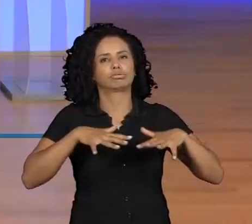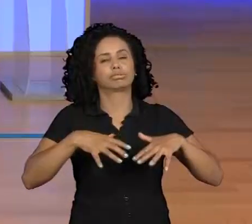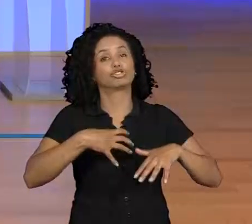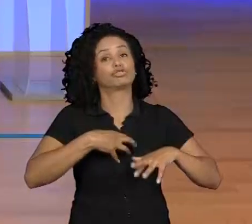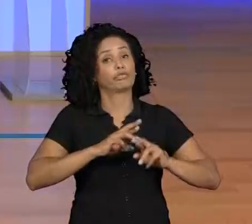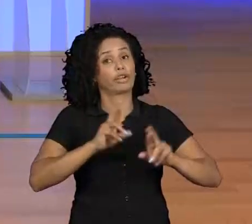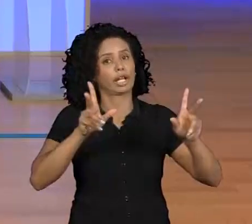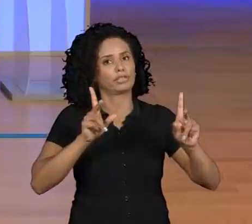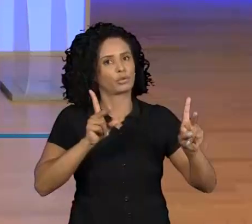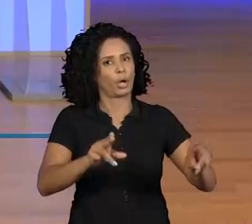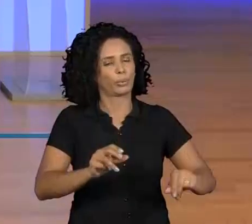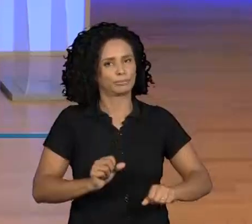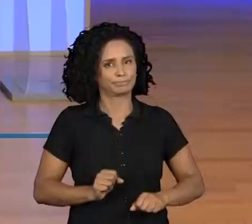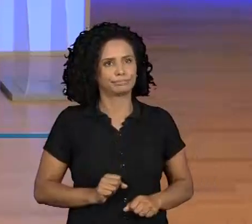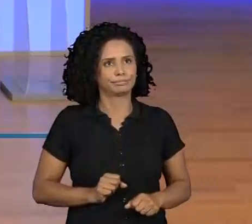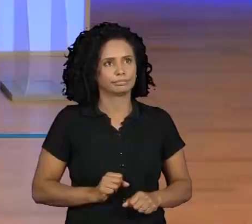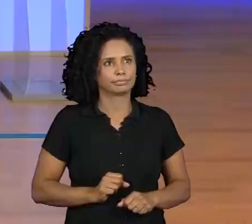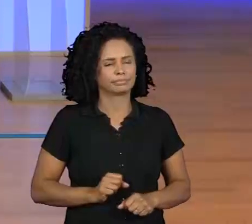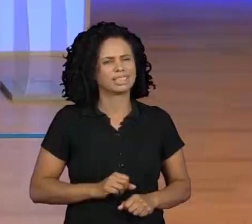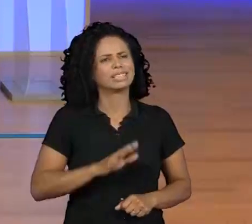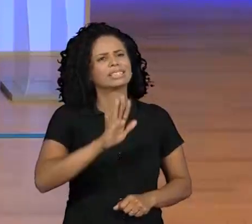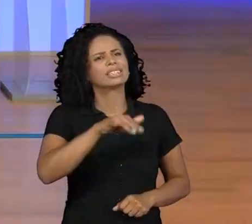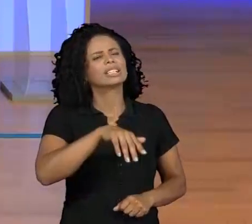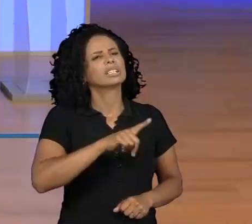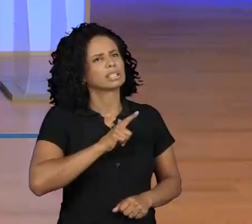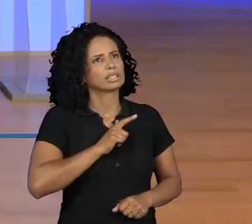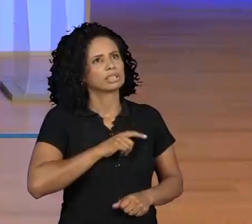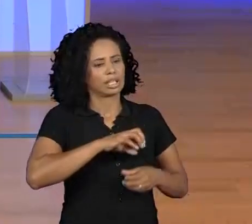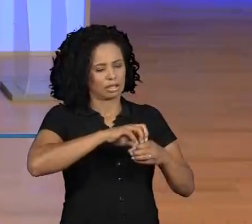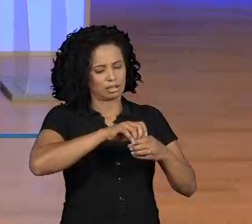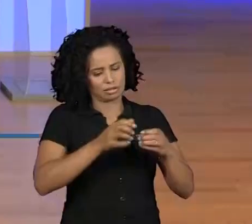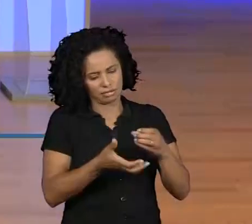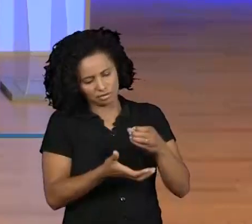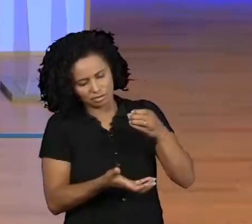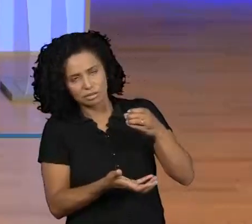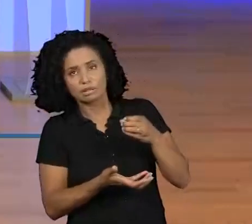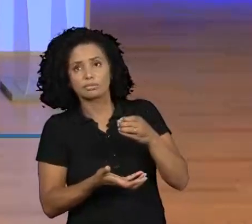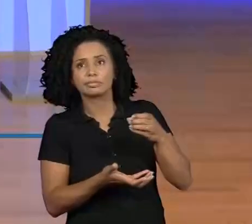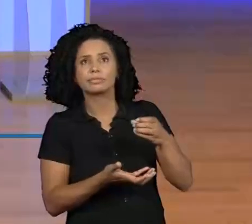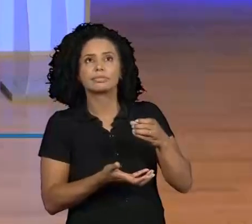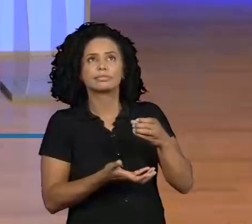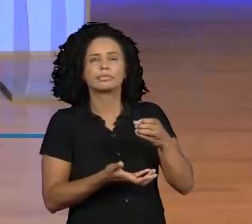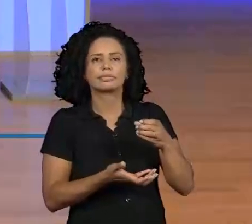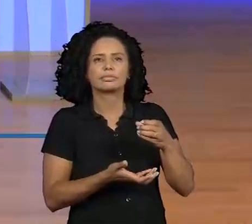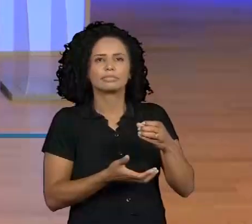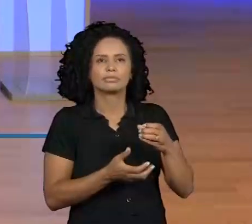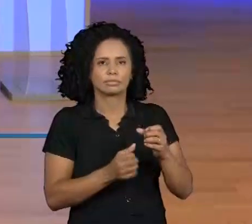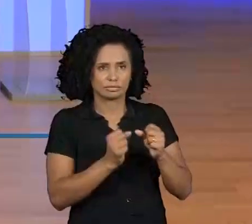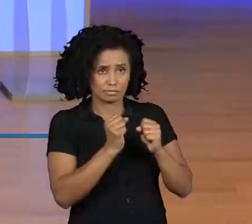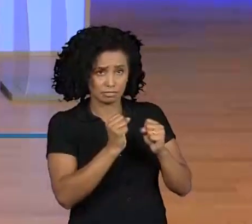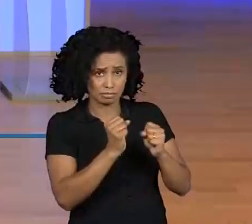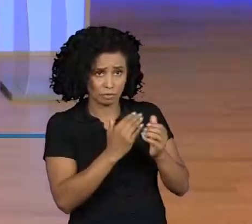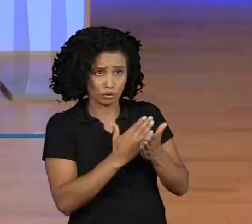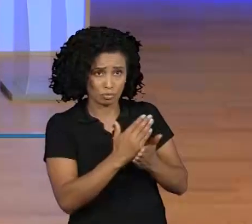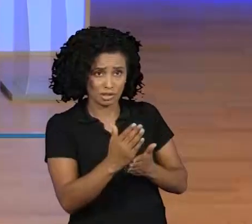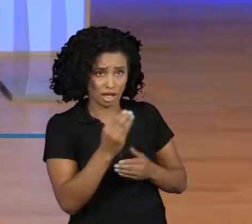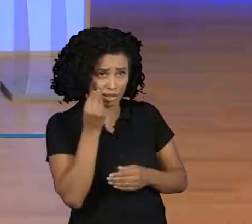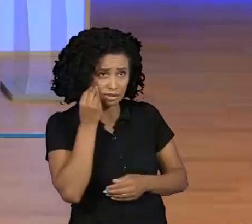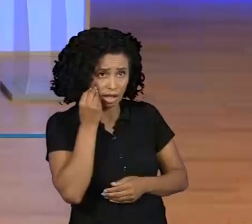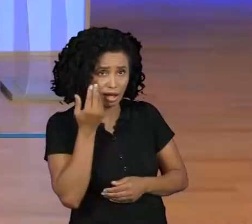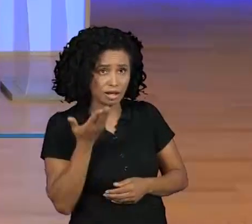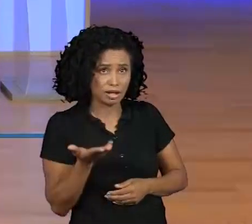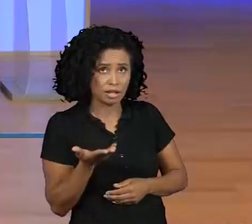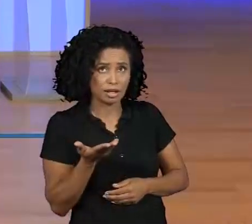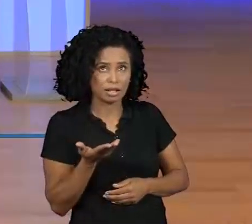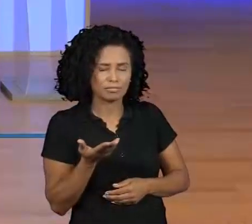temos aqui Sim, uma garrafinha. Sim. Nós já até utilizamos a tampa. Quer fazer as honras? ai, como